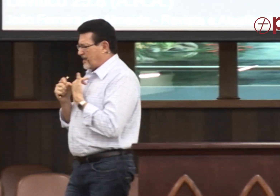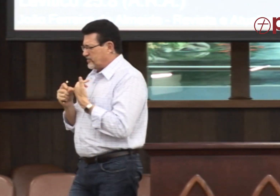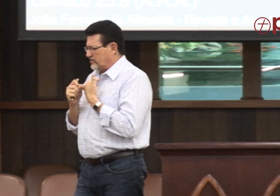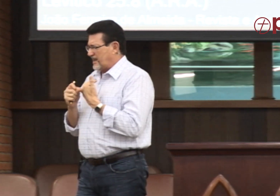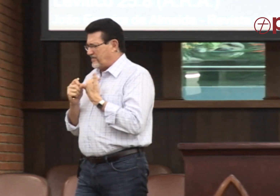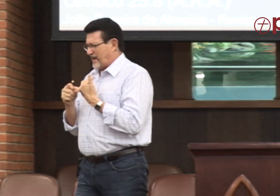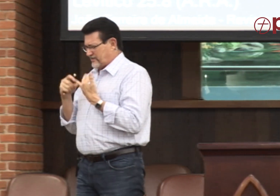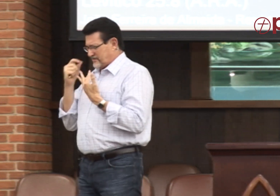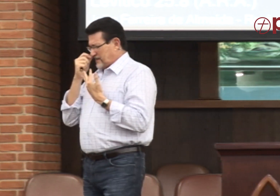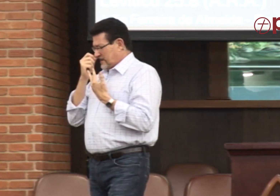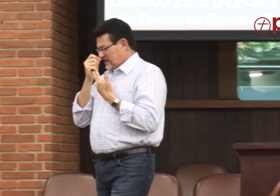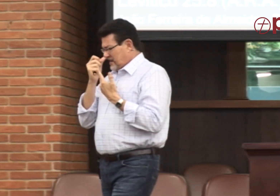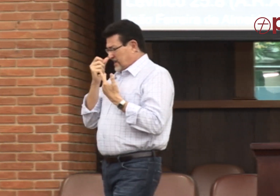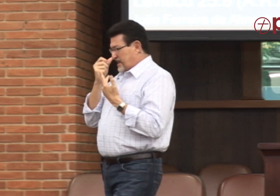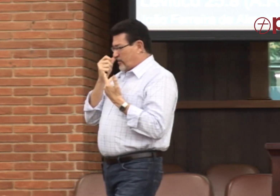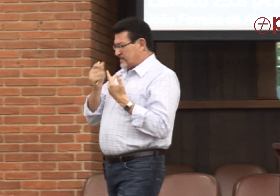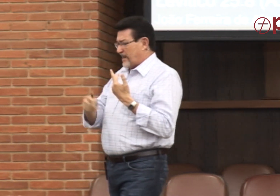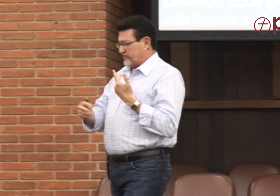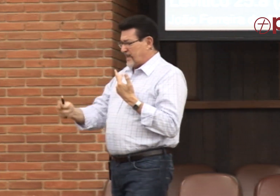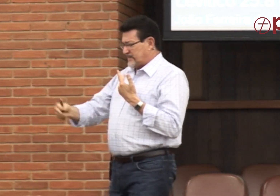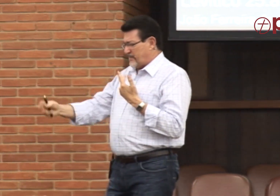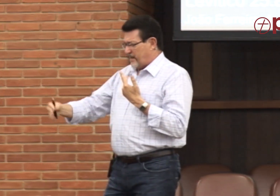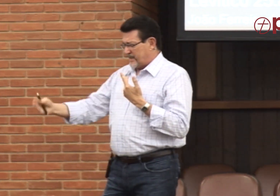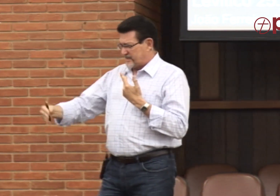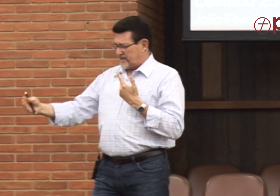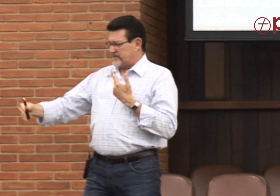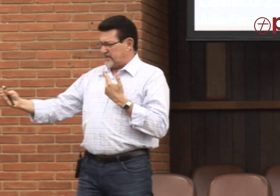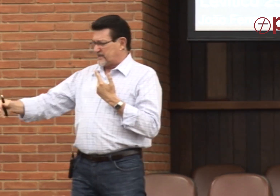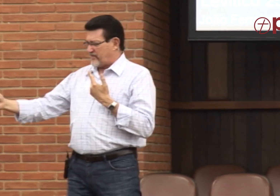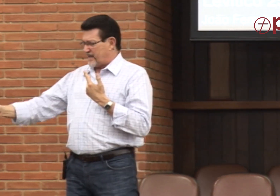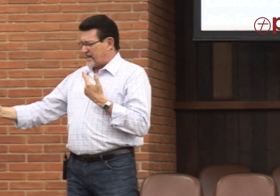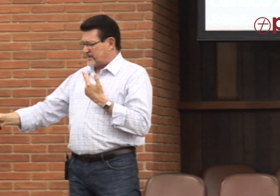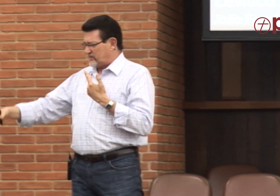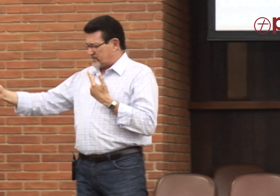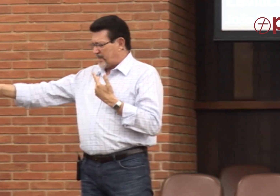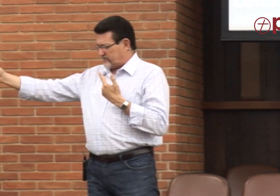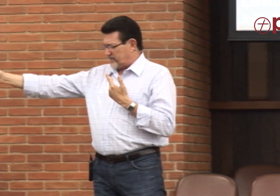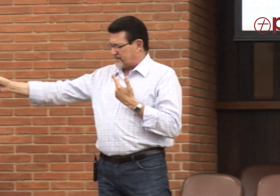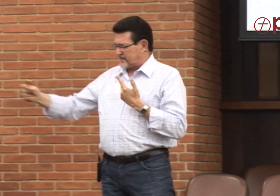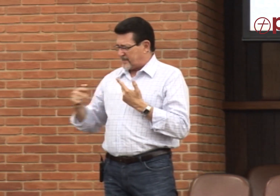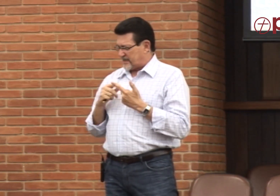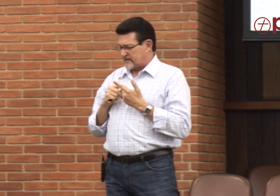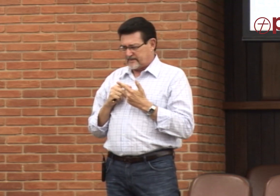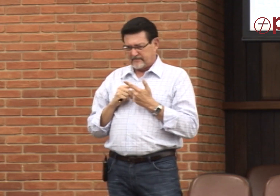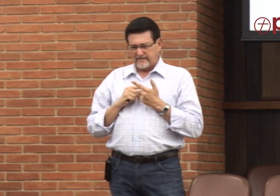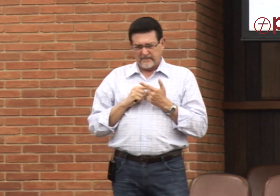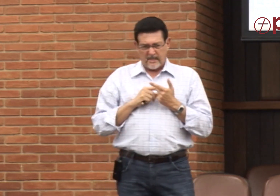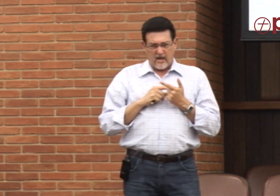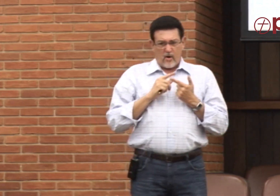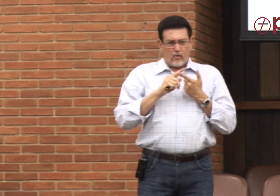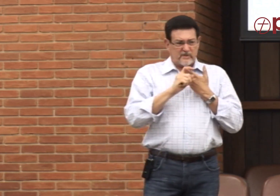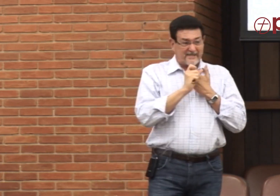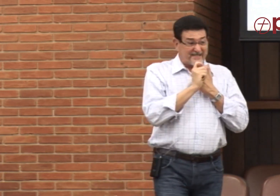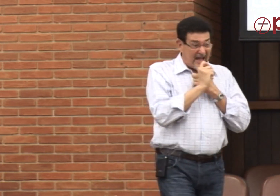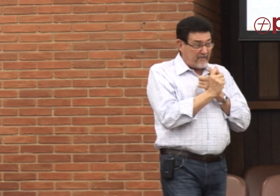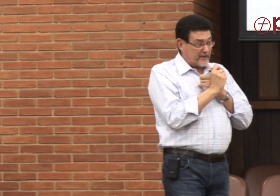o sábado do trabalho que é o sábado da semana 6 dias trabalharás e no sétimo descansarás